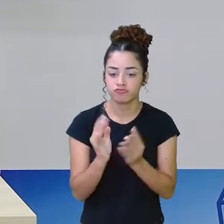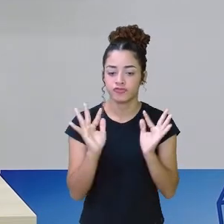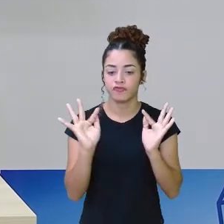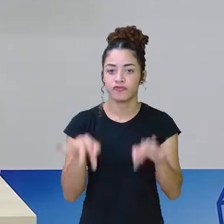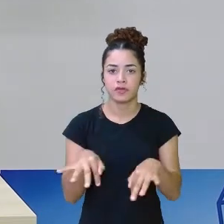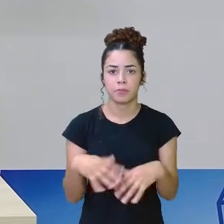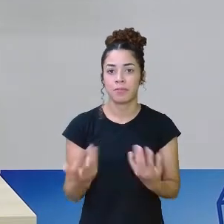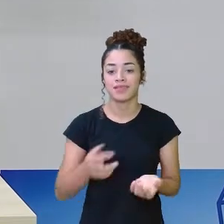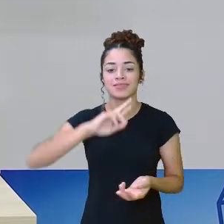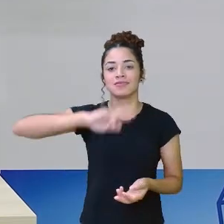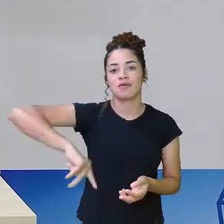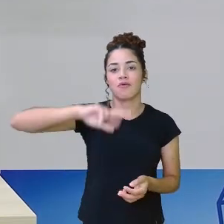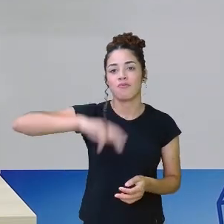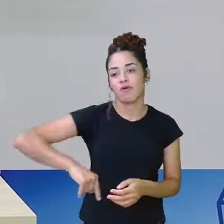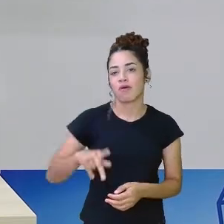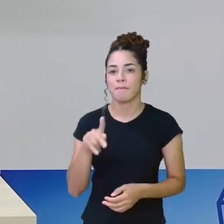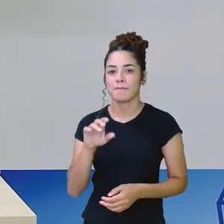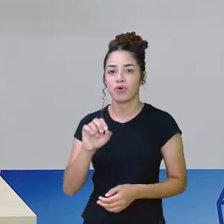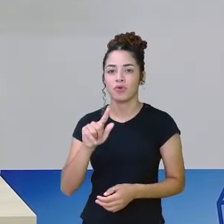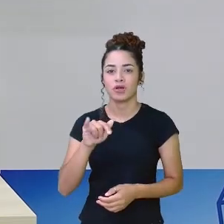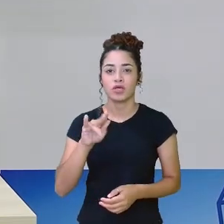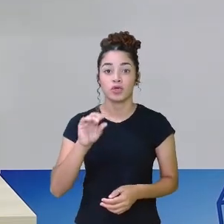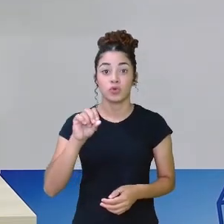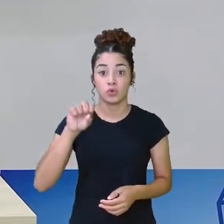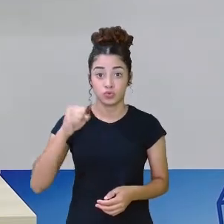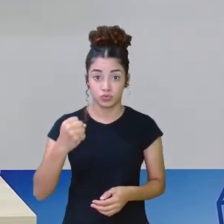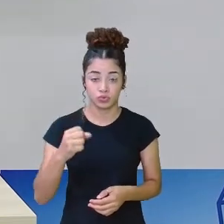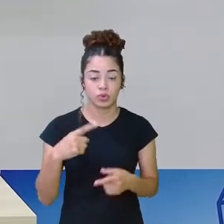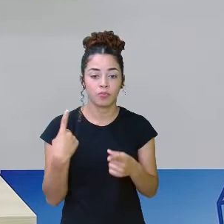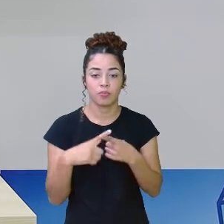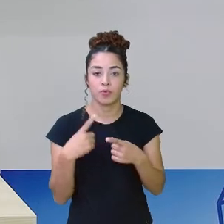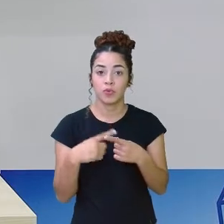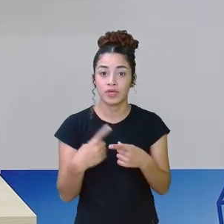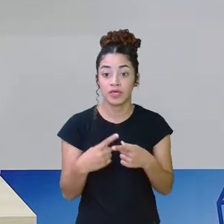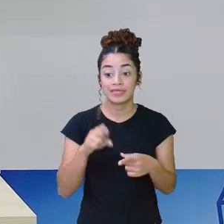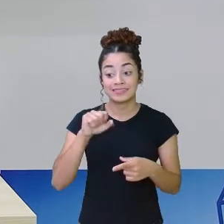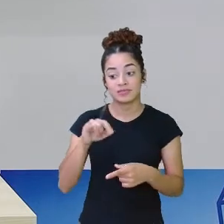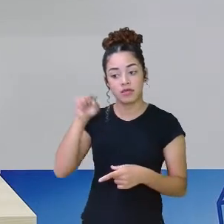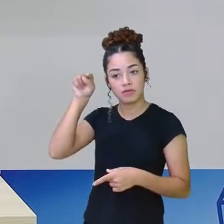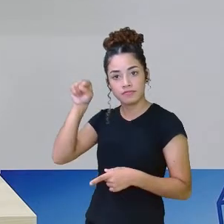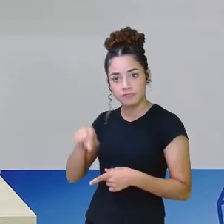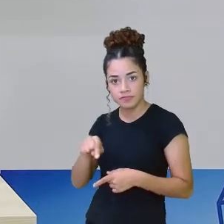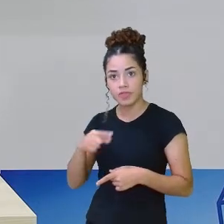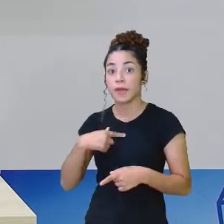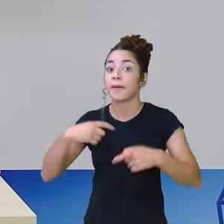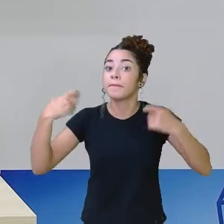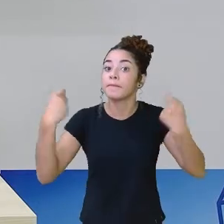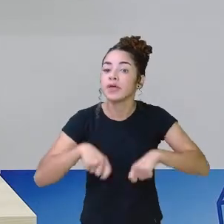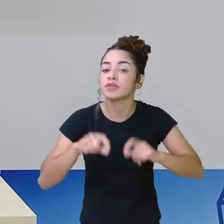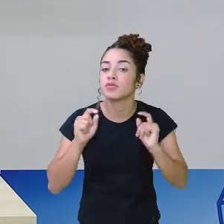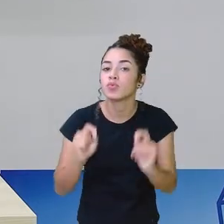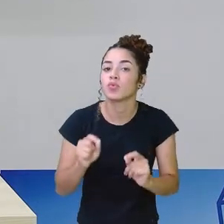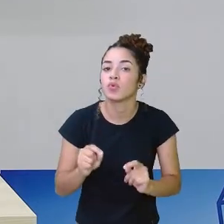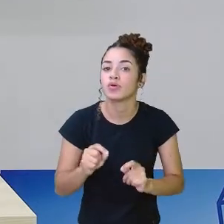que não é polígono? Porque para ser polígono, eu teria que